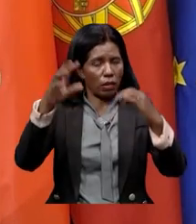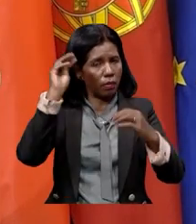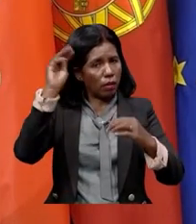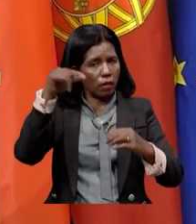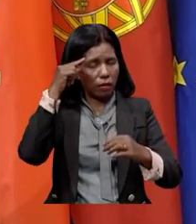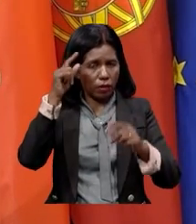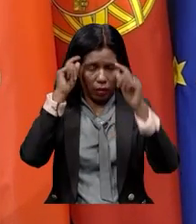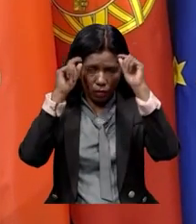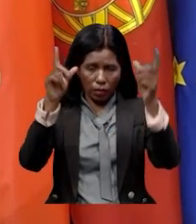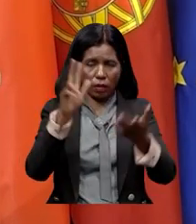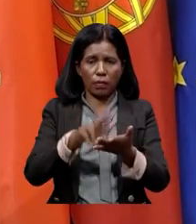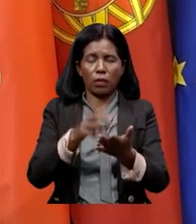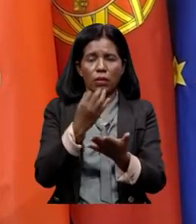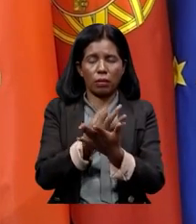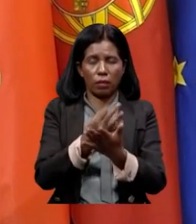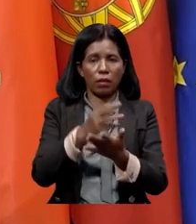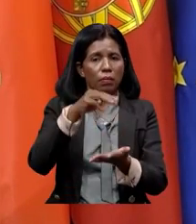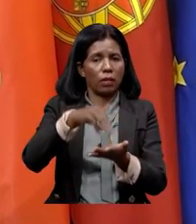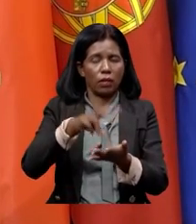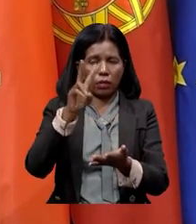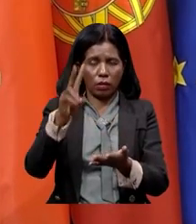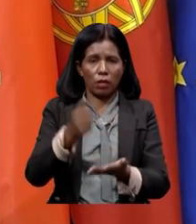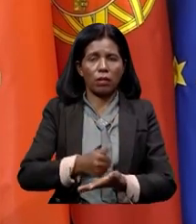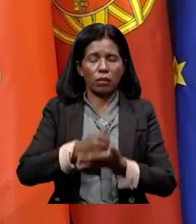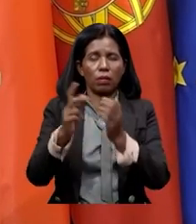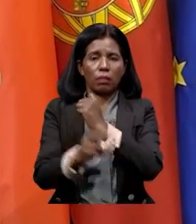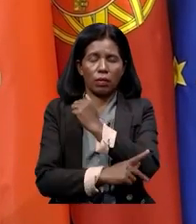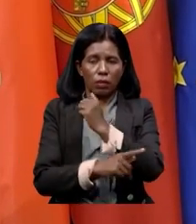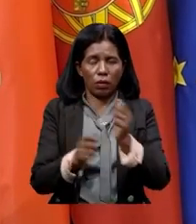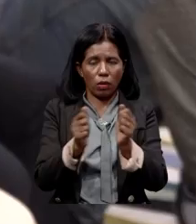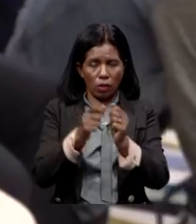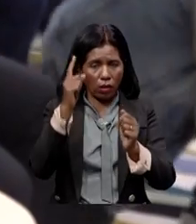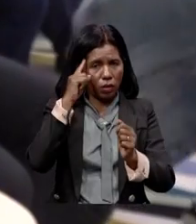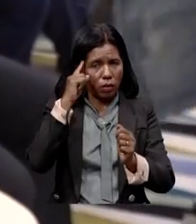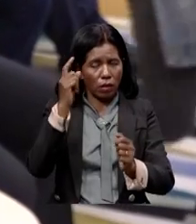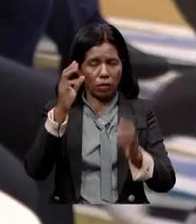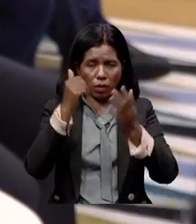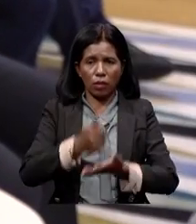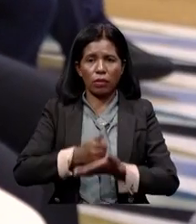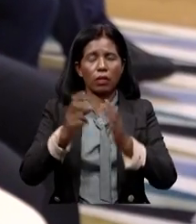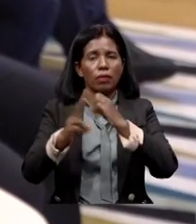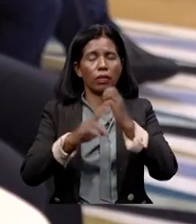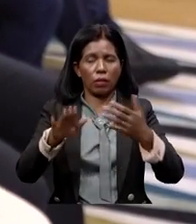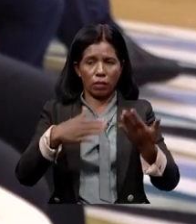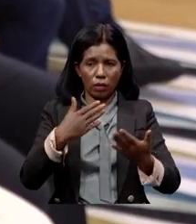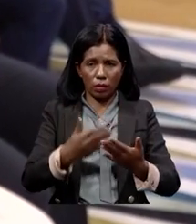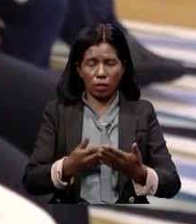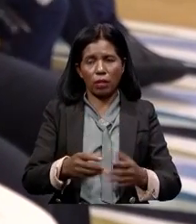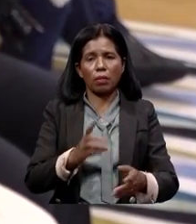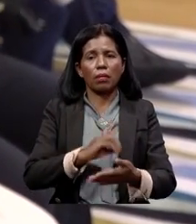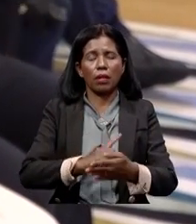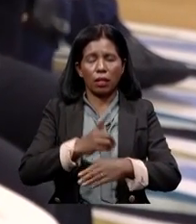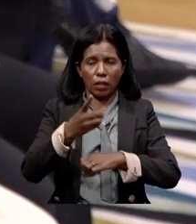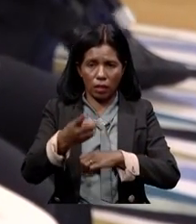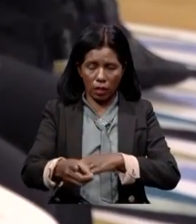Governo Timor-Leste aprovou o orçamento de 1 milhão de ruarecim, o de apoio a Portugal, com a intenção a tutular um vítima sira, nebe sofre ba desastre, nebe